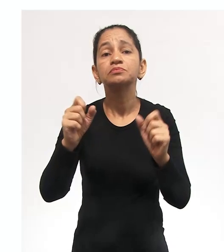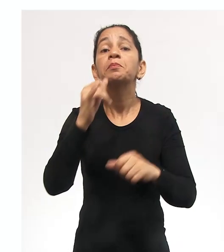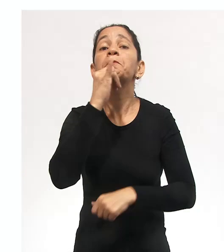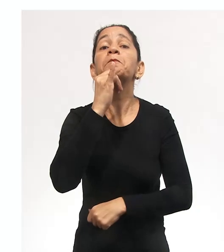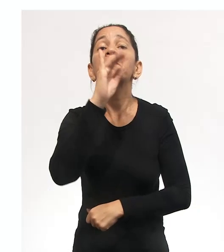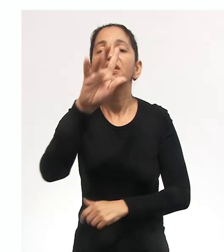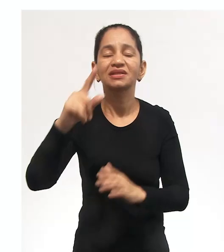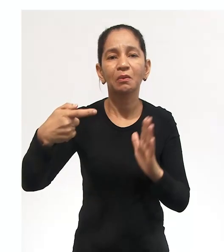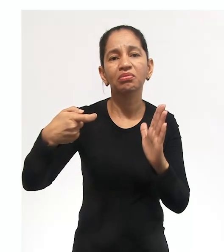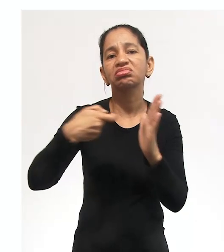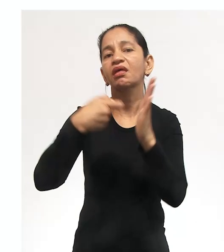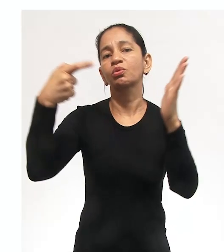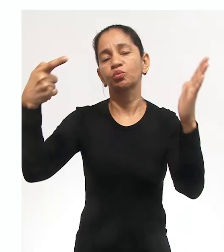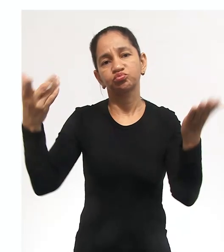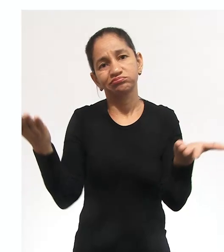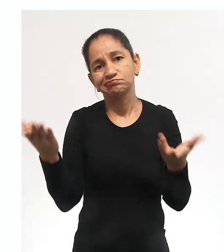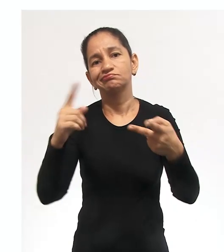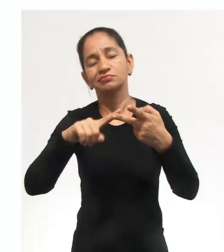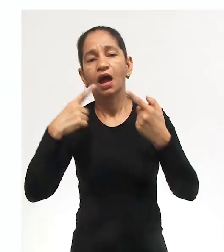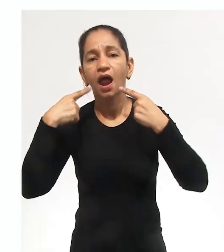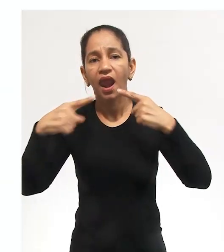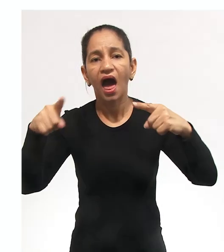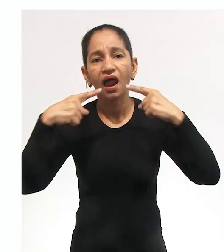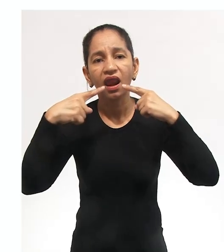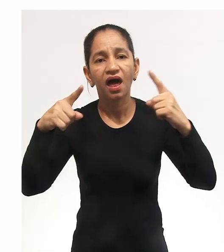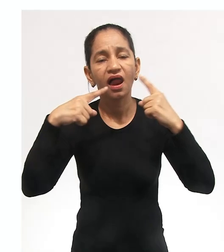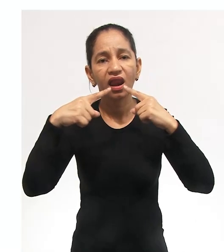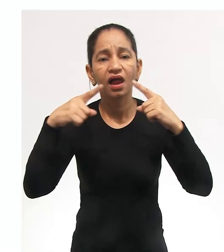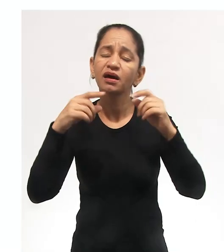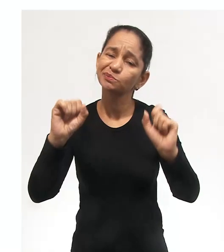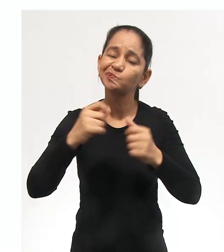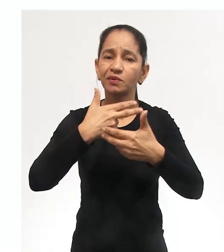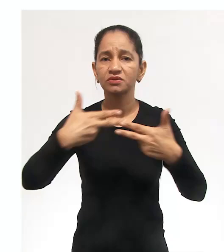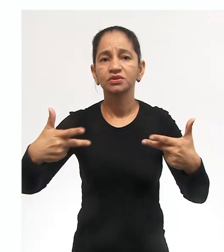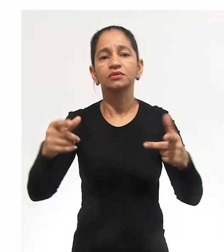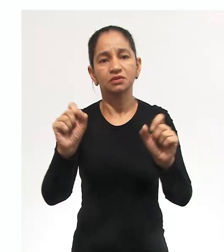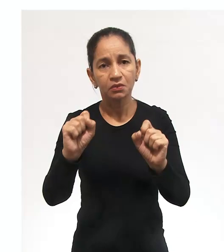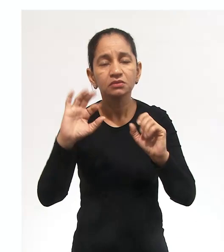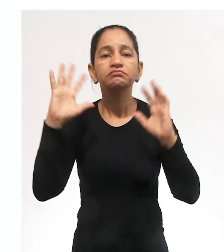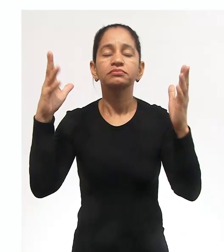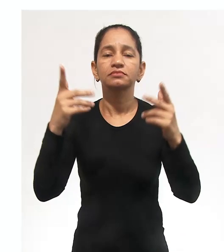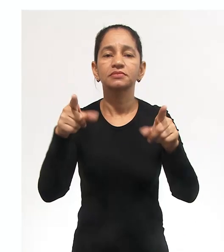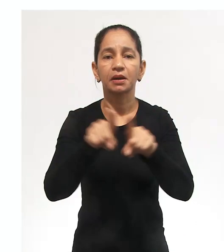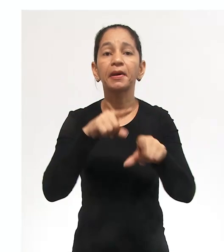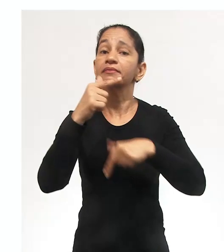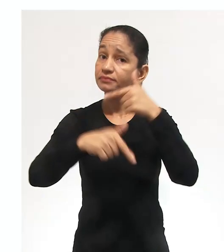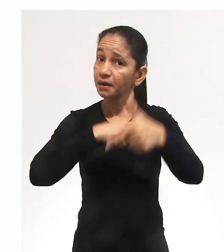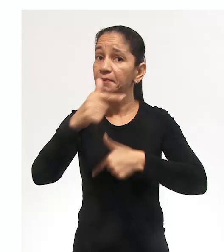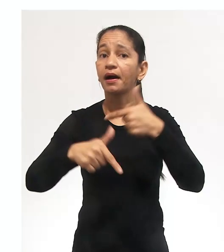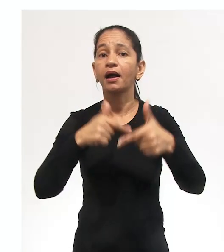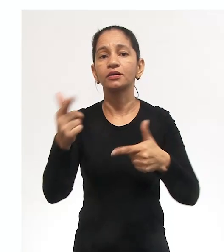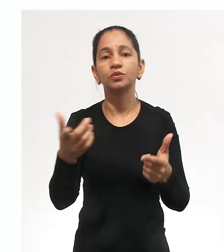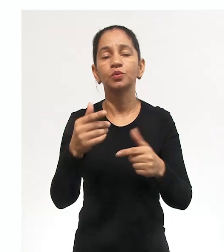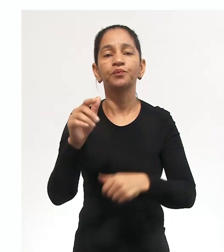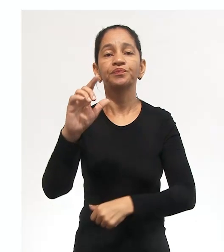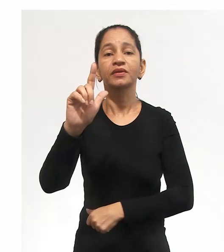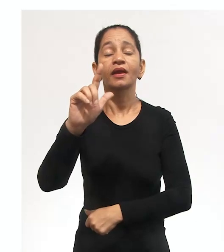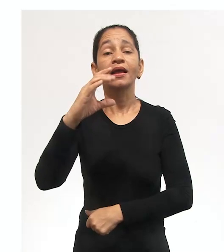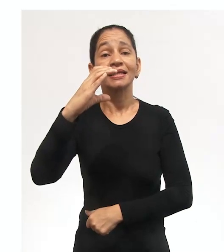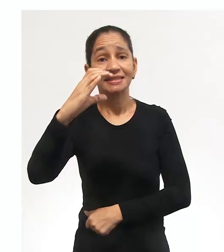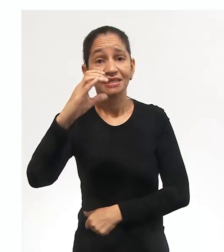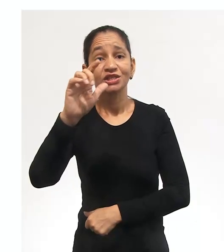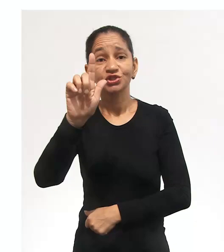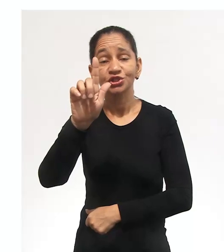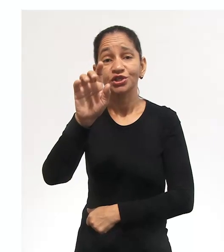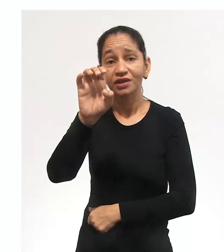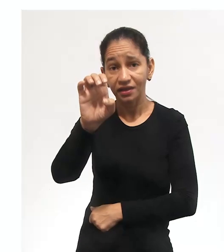exemplo denúncias, alguma reclamação, né, e etc. Então, ó, nesse contexto aqui a gente pode dar um exemplo da CGE,